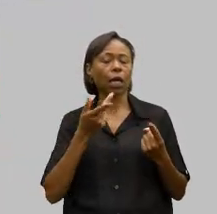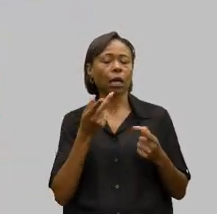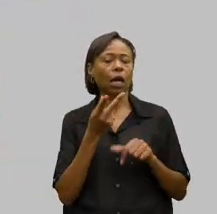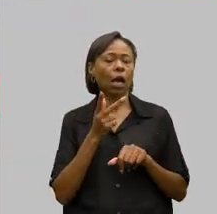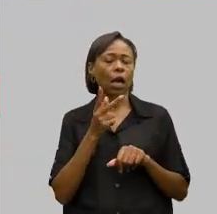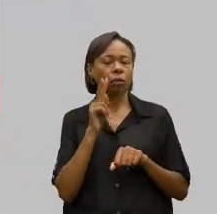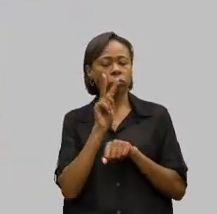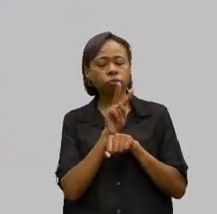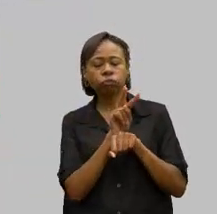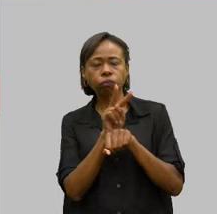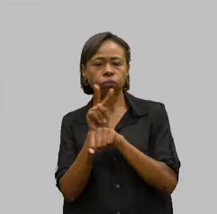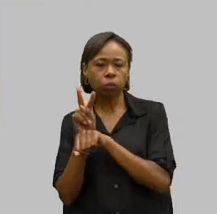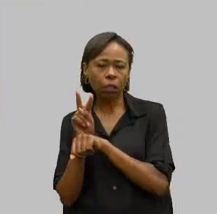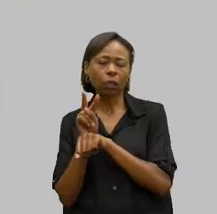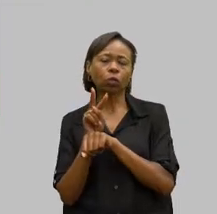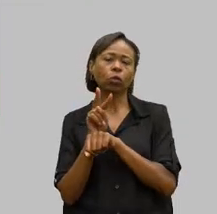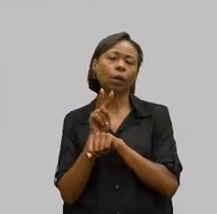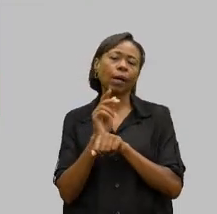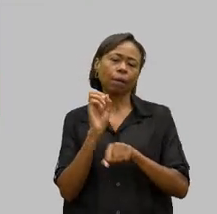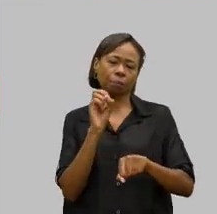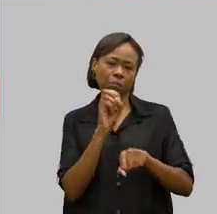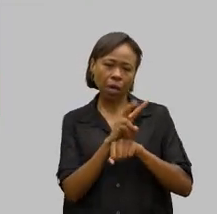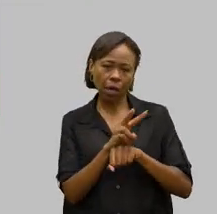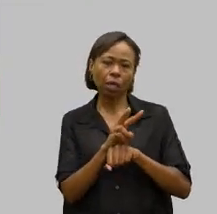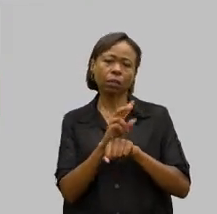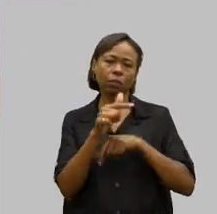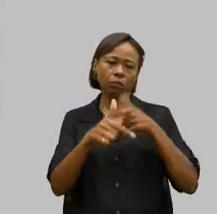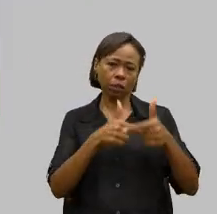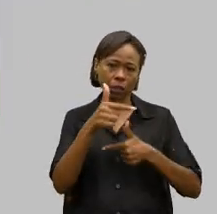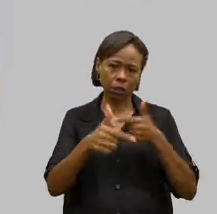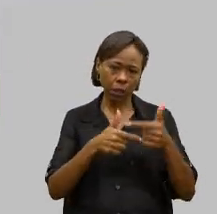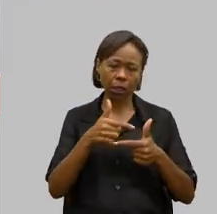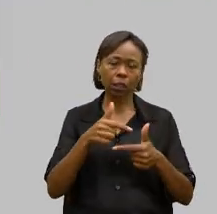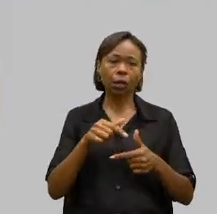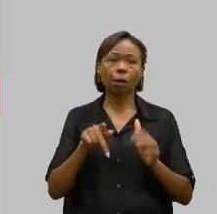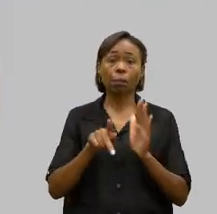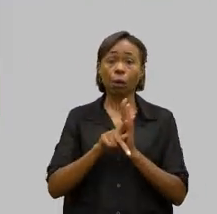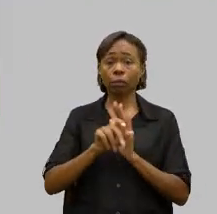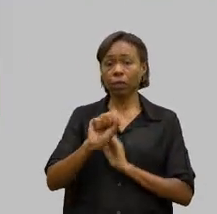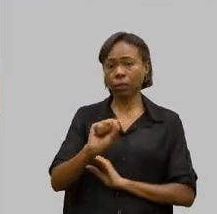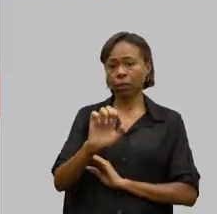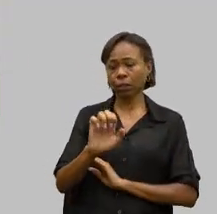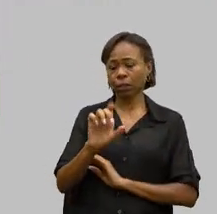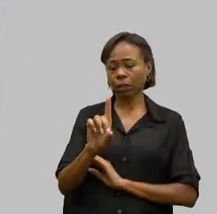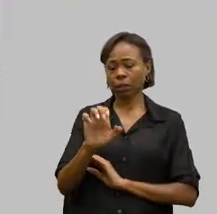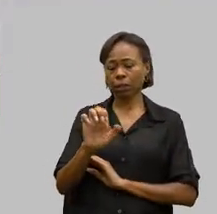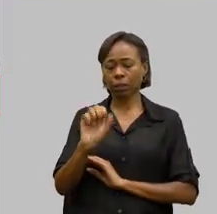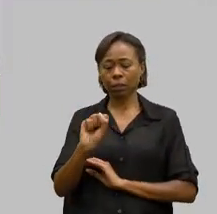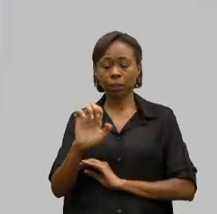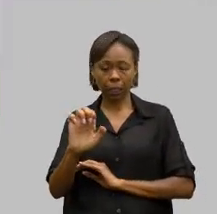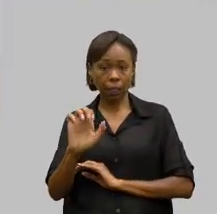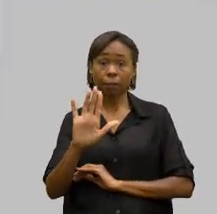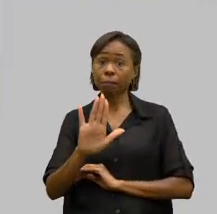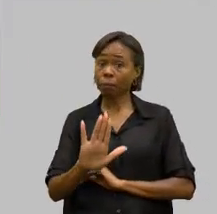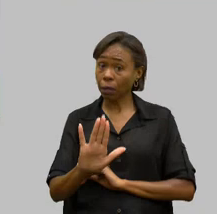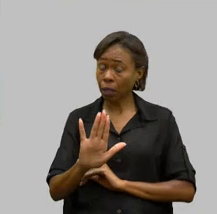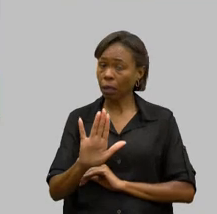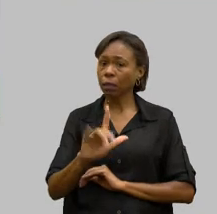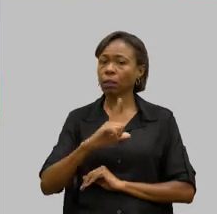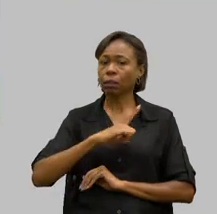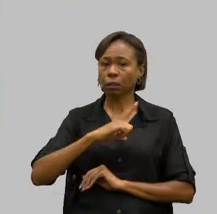necessidade, que é feito pela SEDES, mas nós também agora temos uma